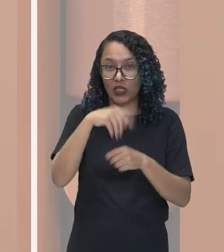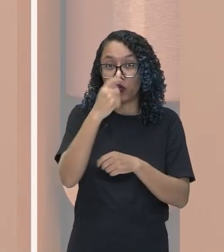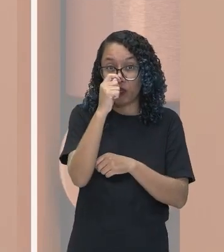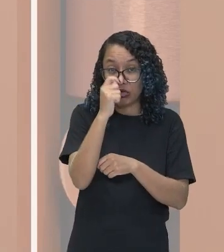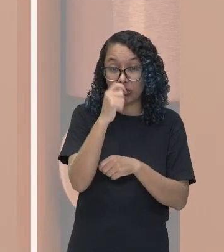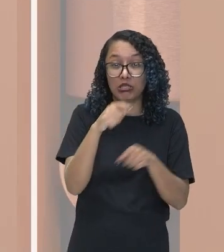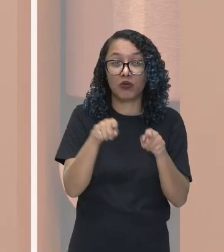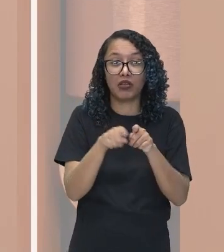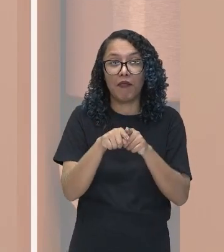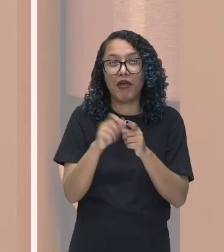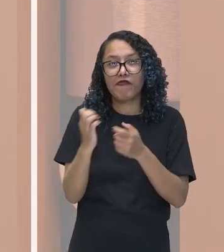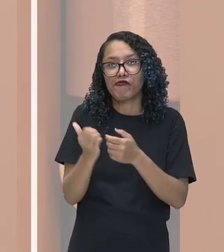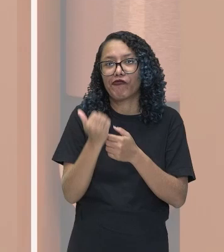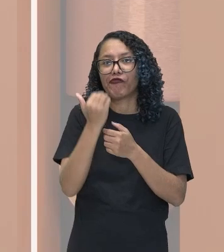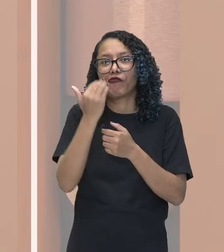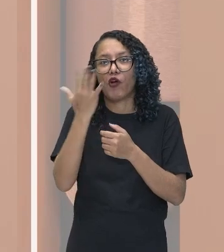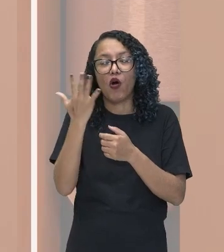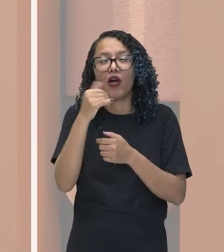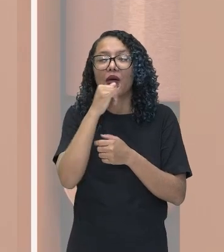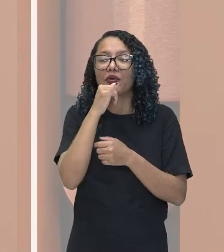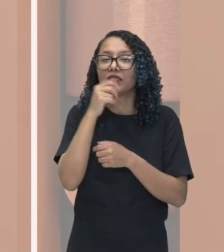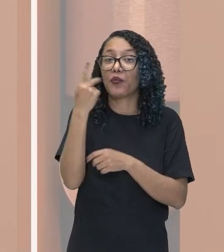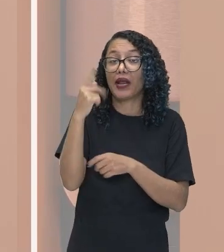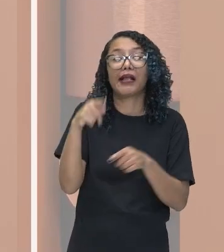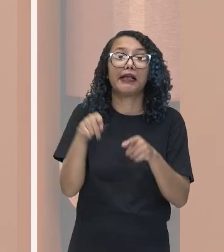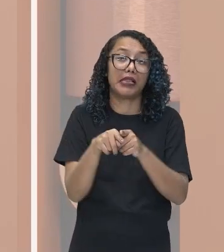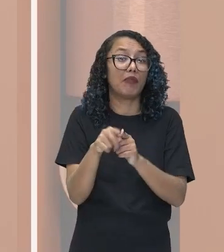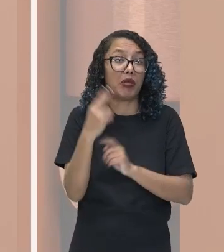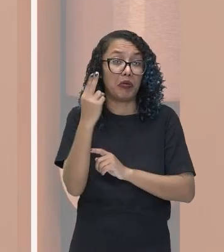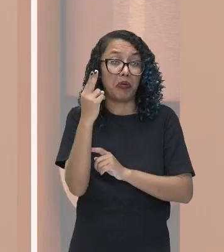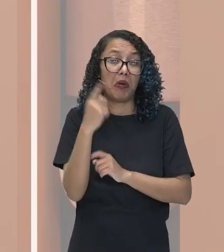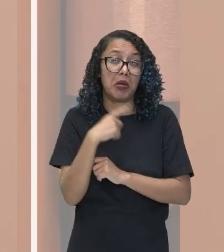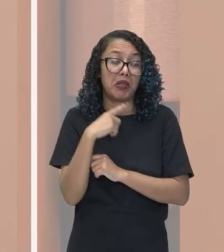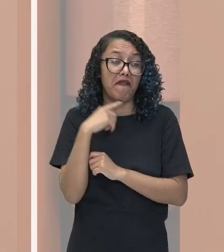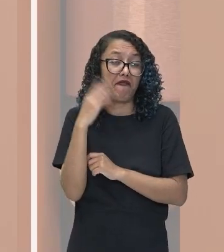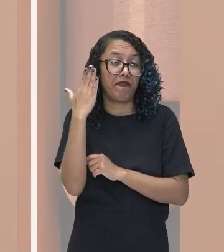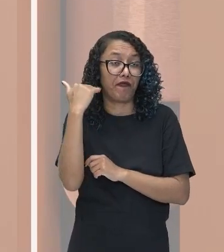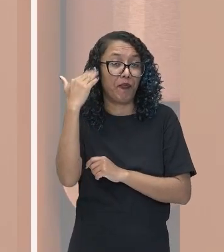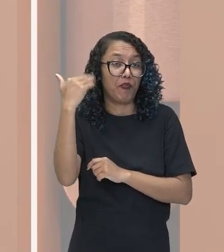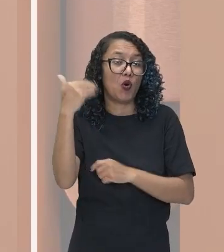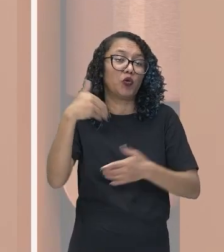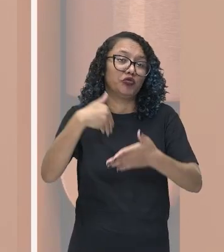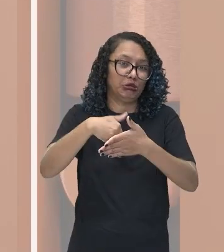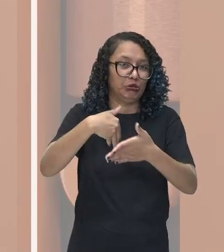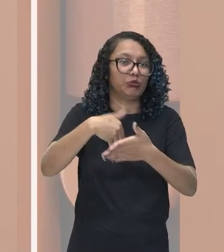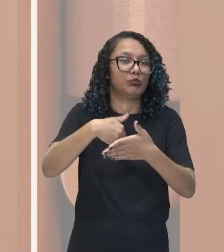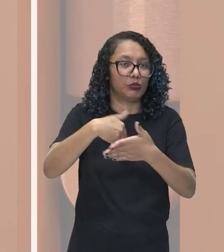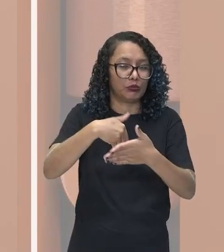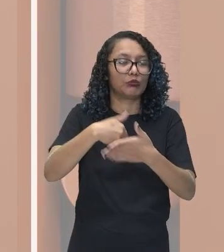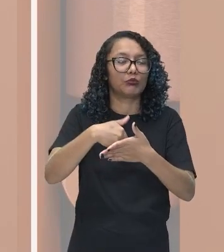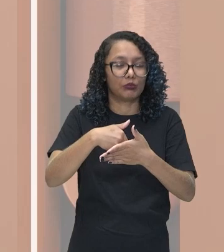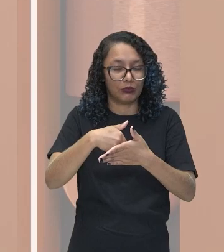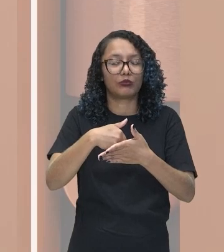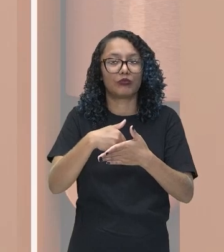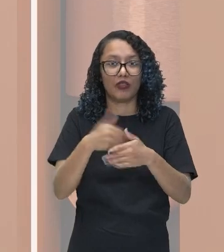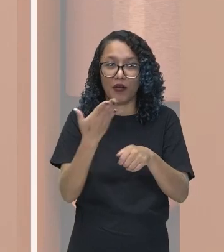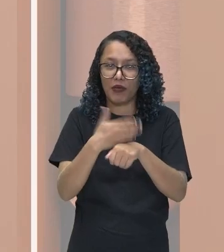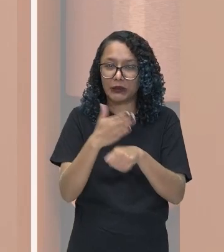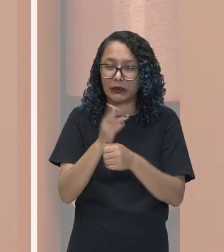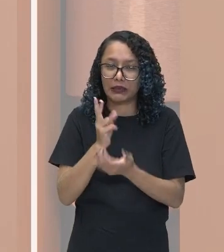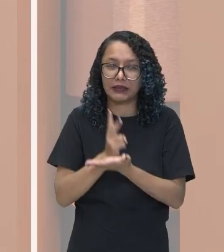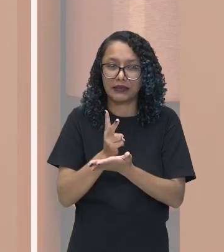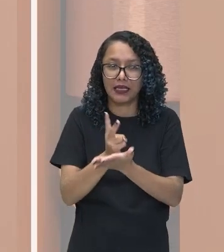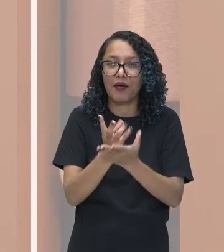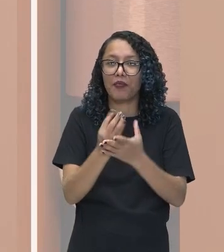mas também no Paraguai e no Uruguai. É um dos esportes aí mais praticados nos